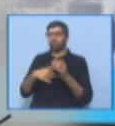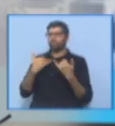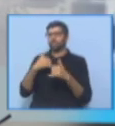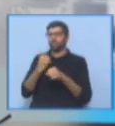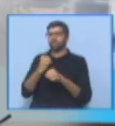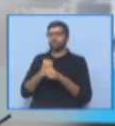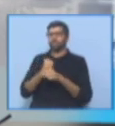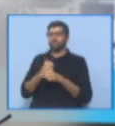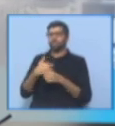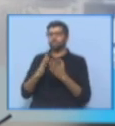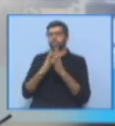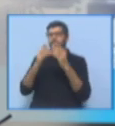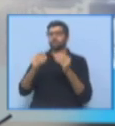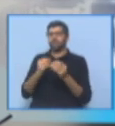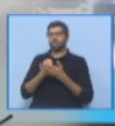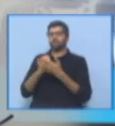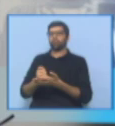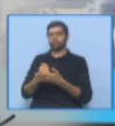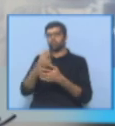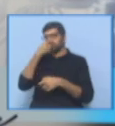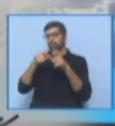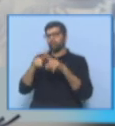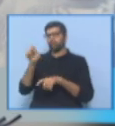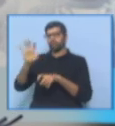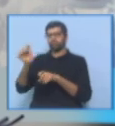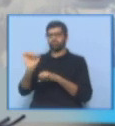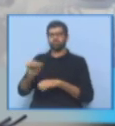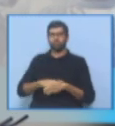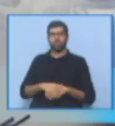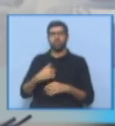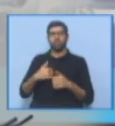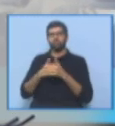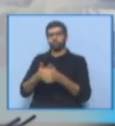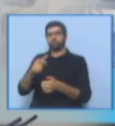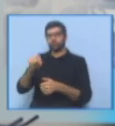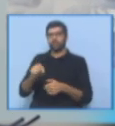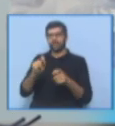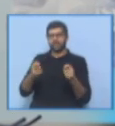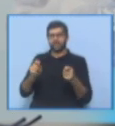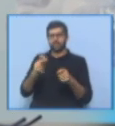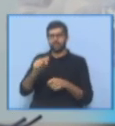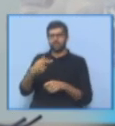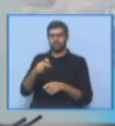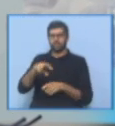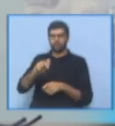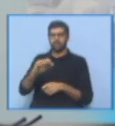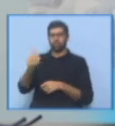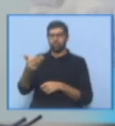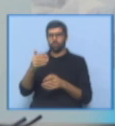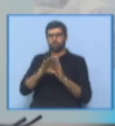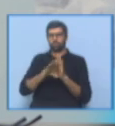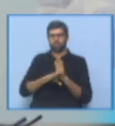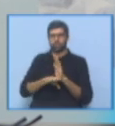trabalho na plataforma de apoio aos refugiados. Siga também na rádio, na Antena 1, o